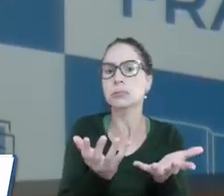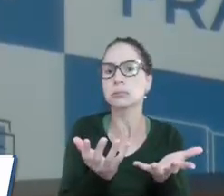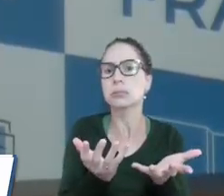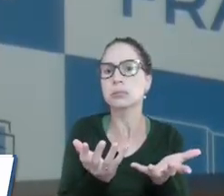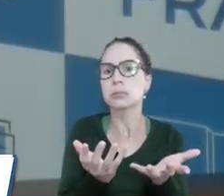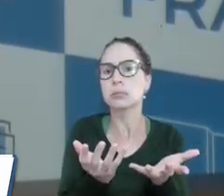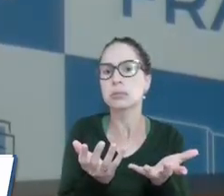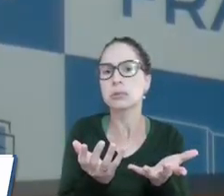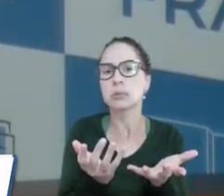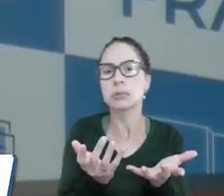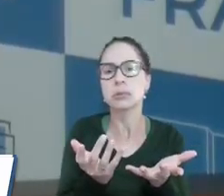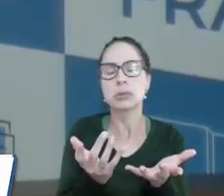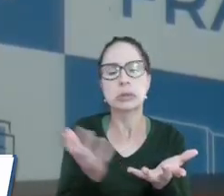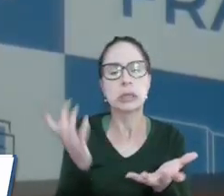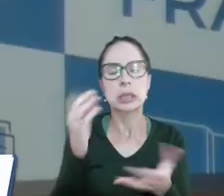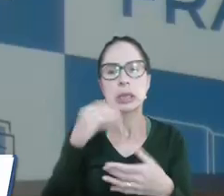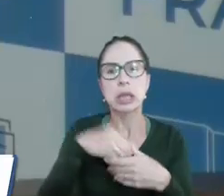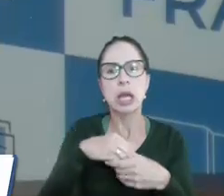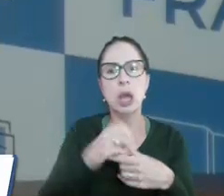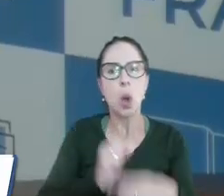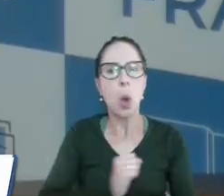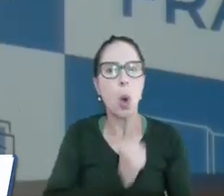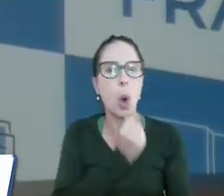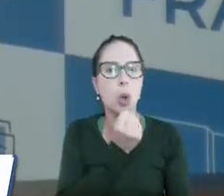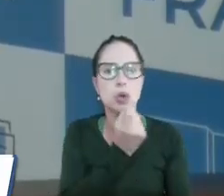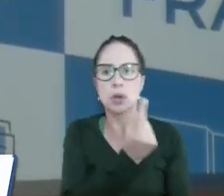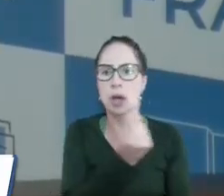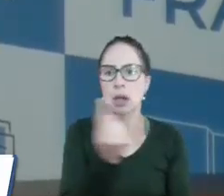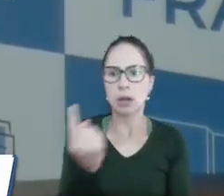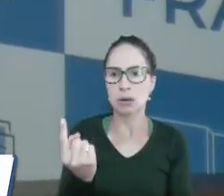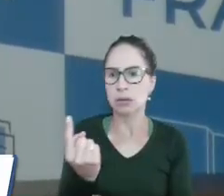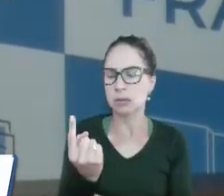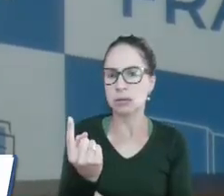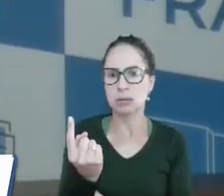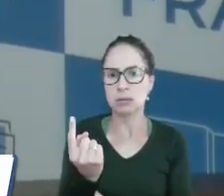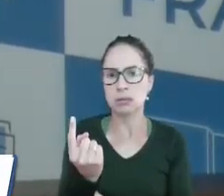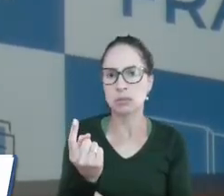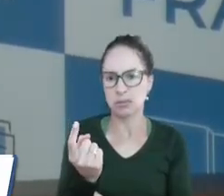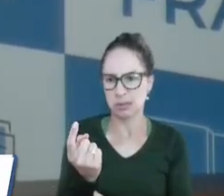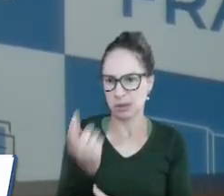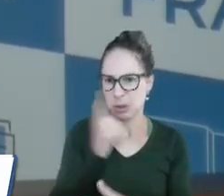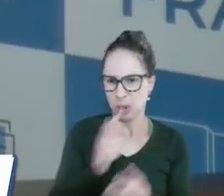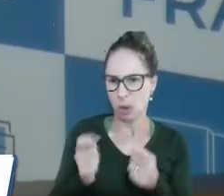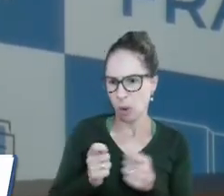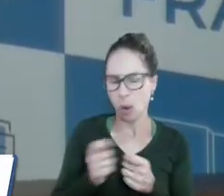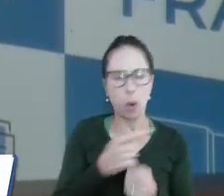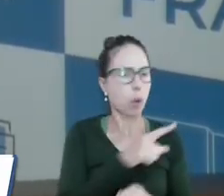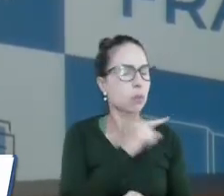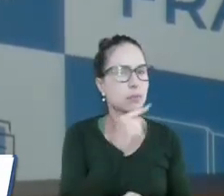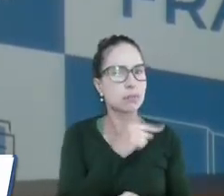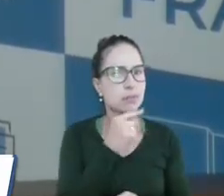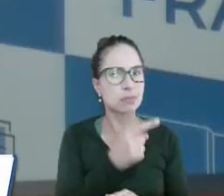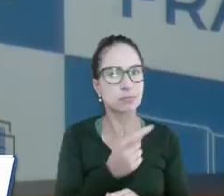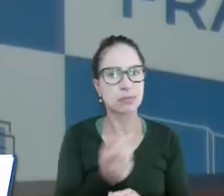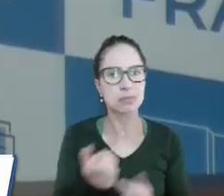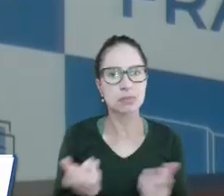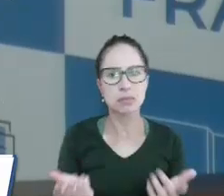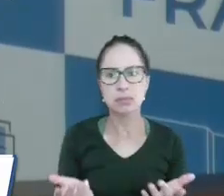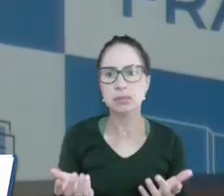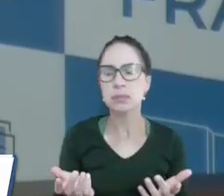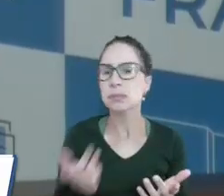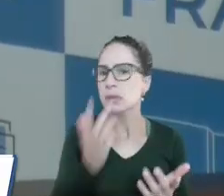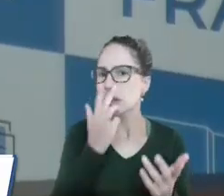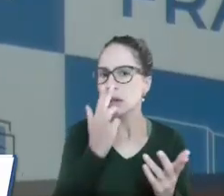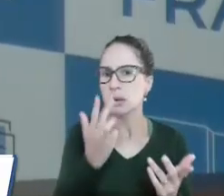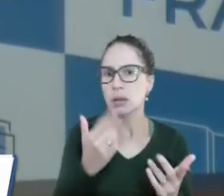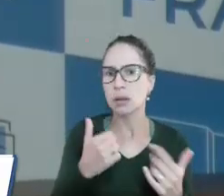um monstro que existe dentro de cada um. Uns conseguem controlar, outros não. Eu mesmo tenho um